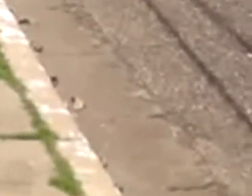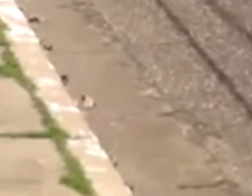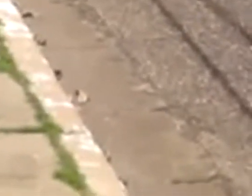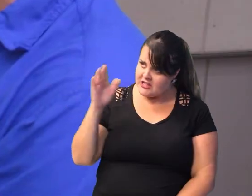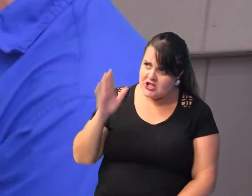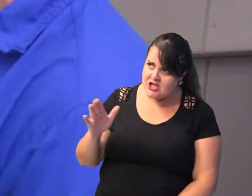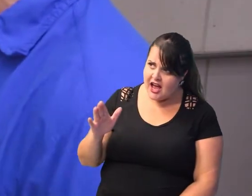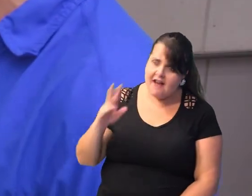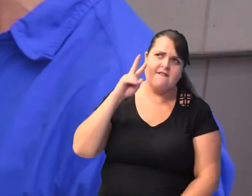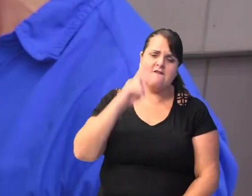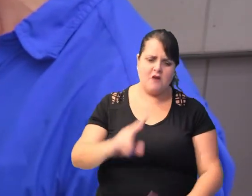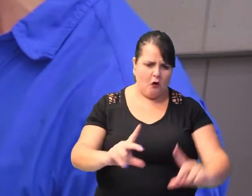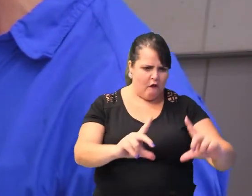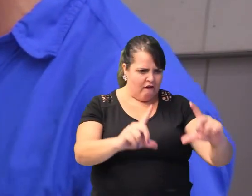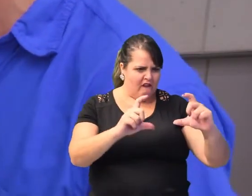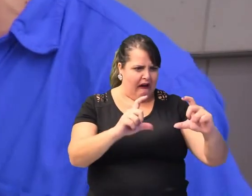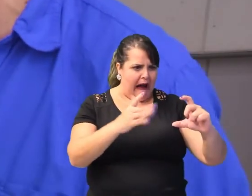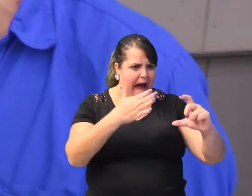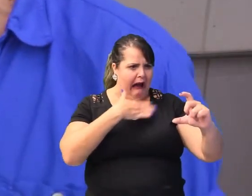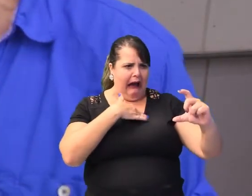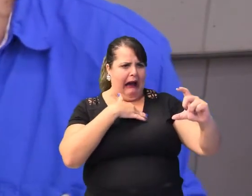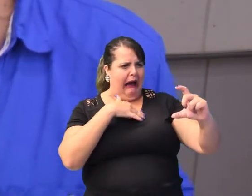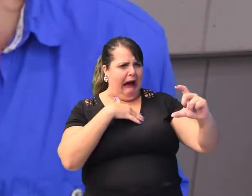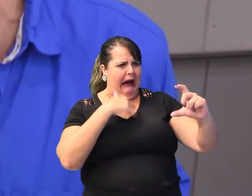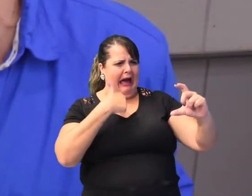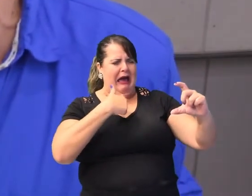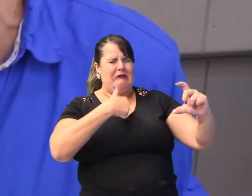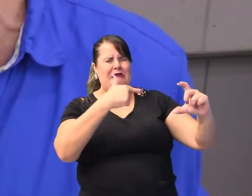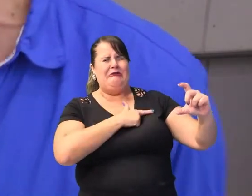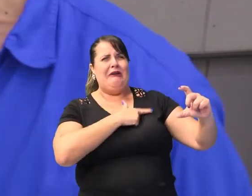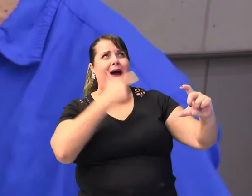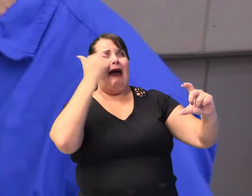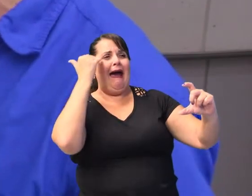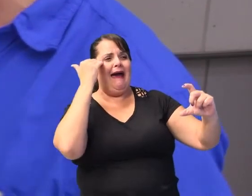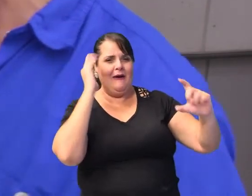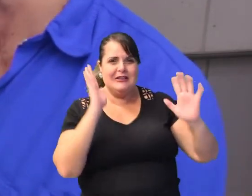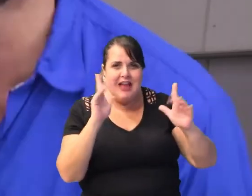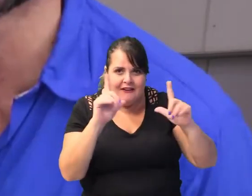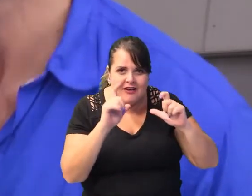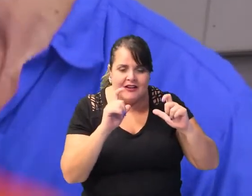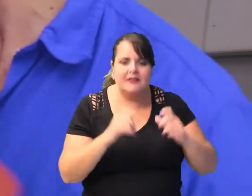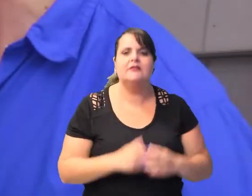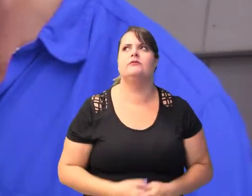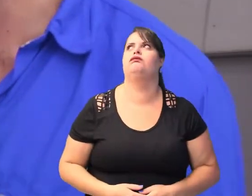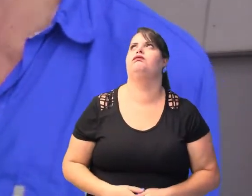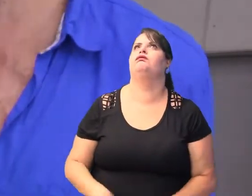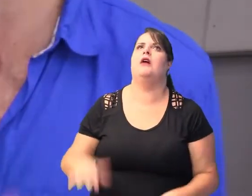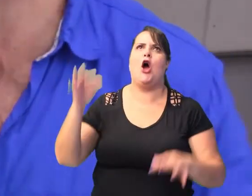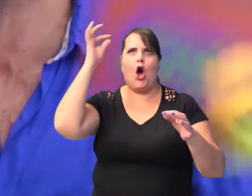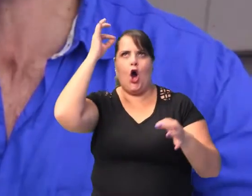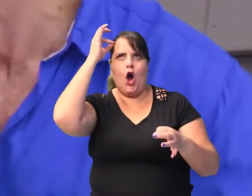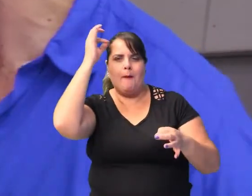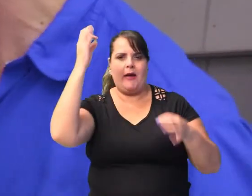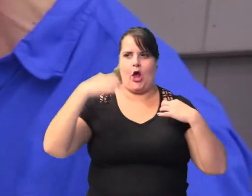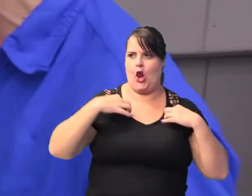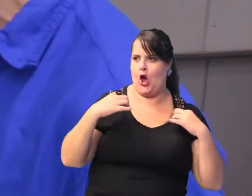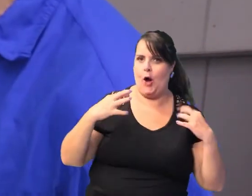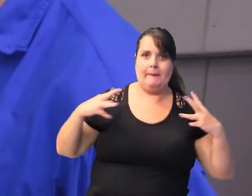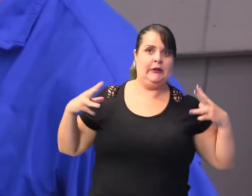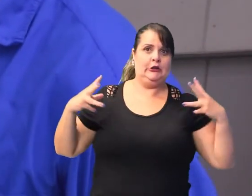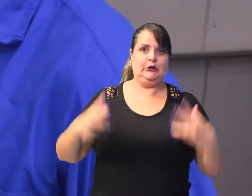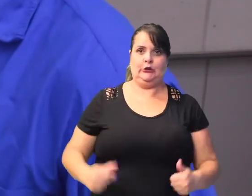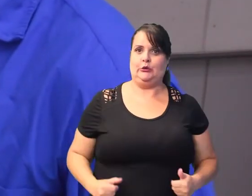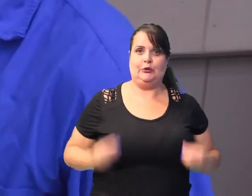que gera alguma foto antiga só assim pelo amor de deus que eu fiz meu cabelo é cópia